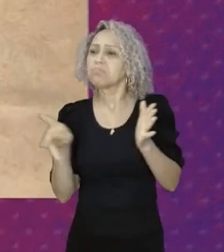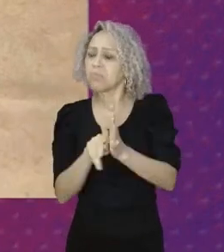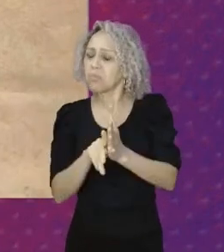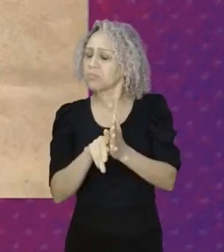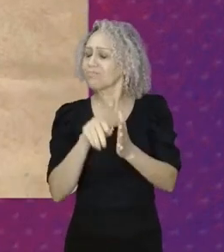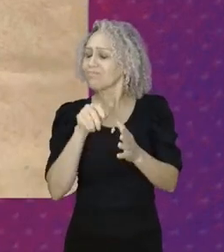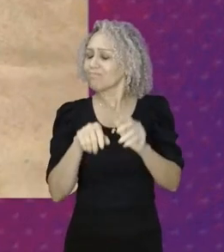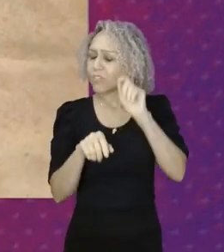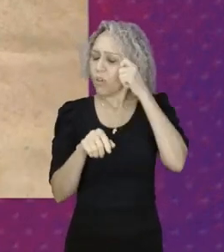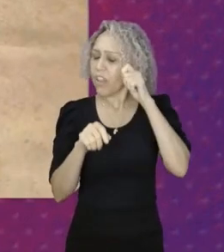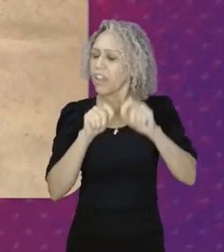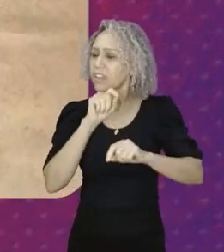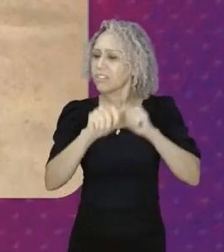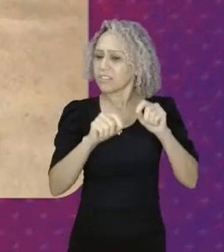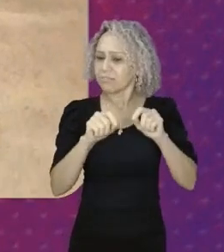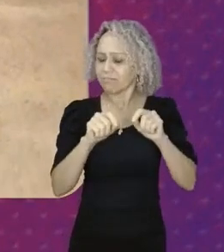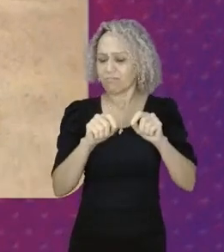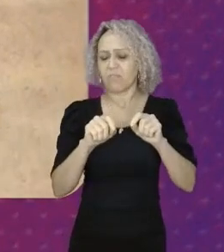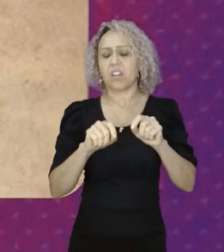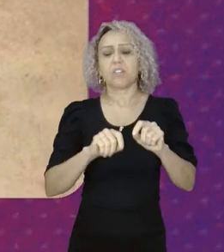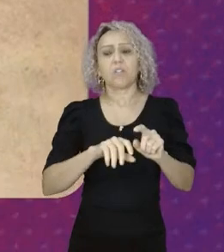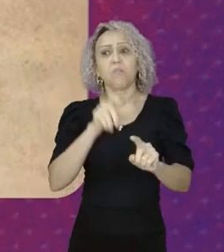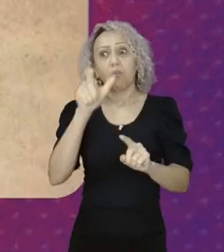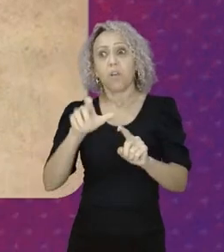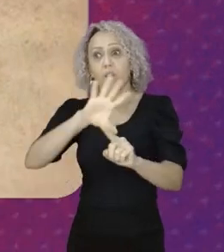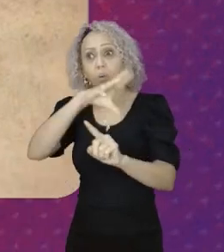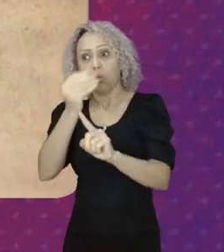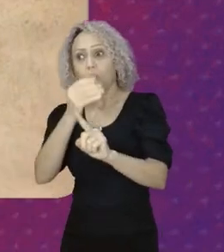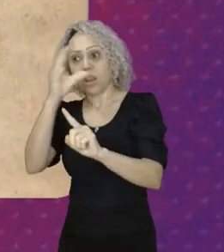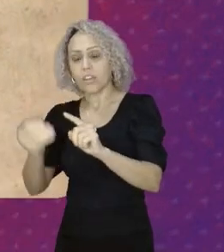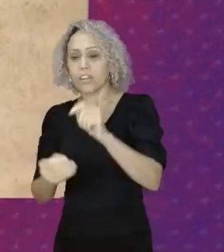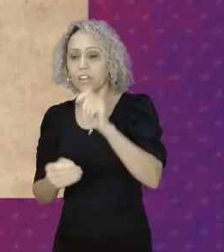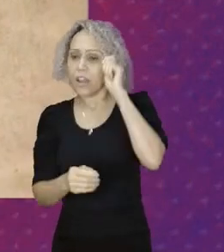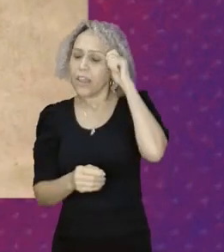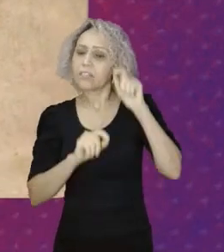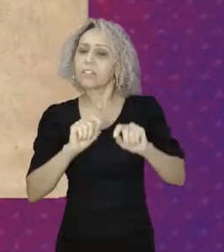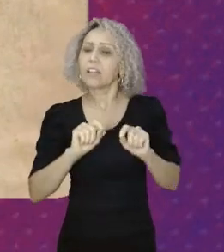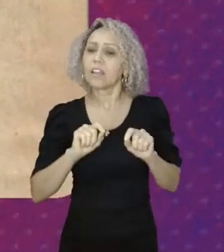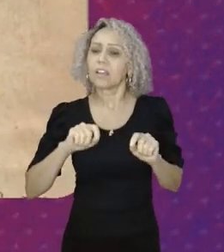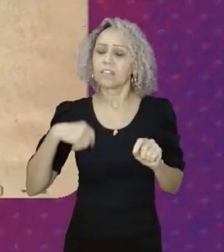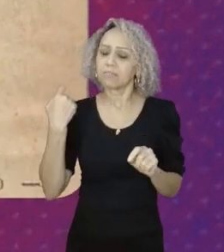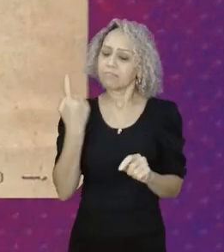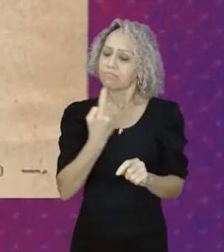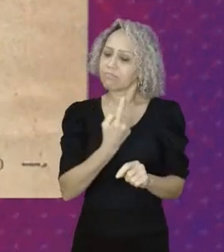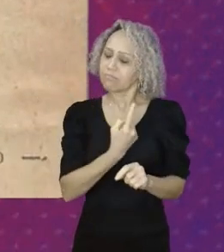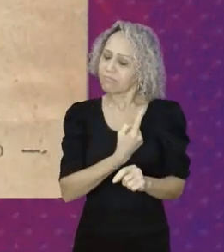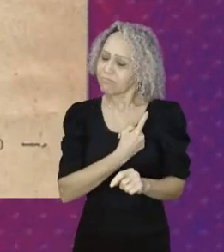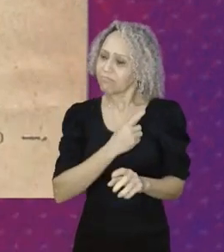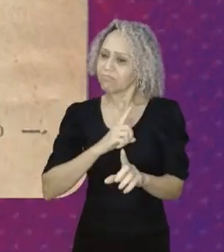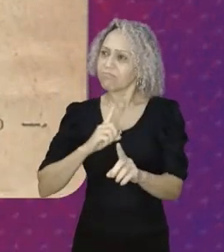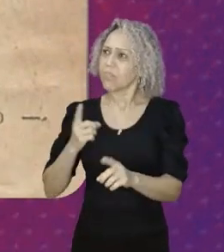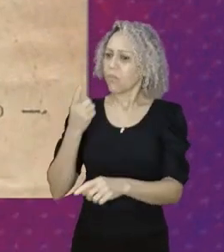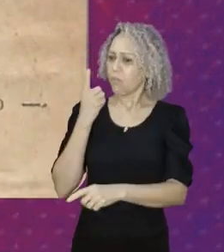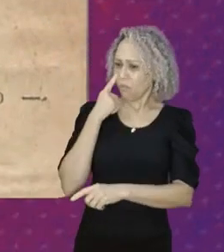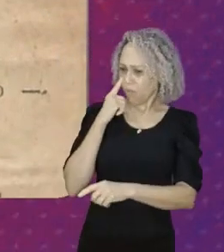despontar vários artistas negros, né? Que a gente encontra na televisão até hoje, que